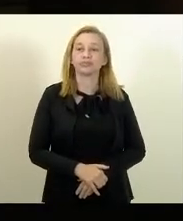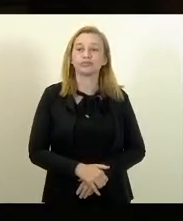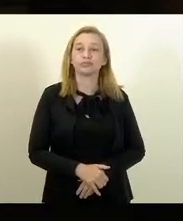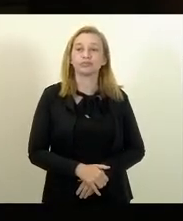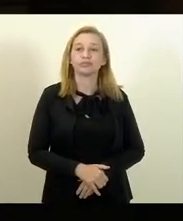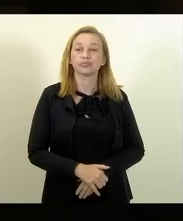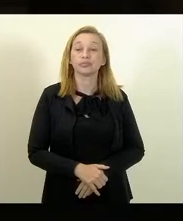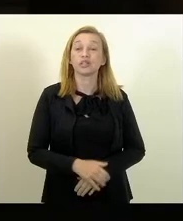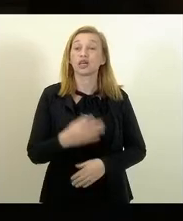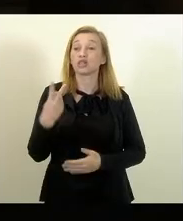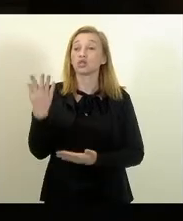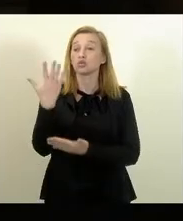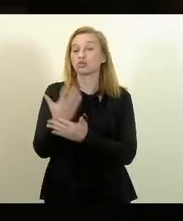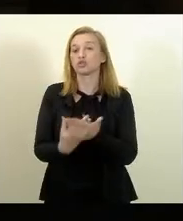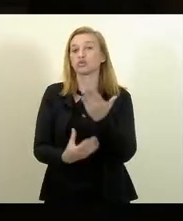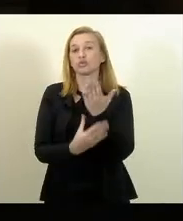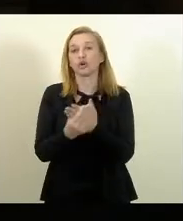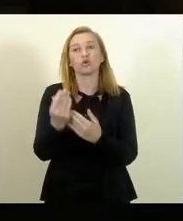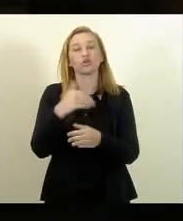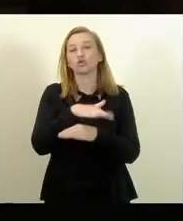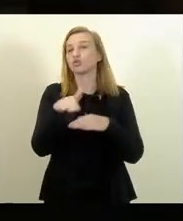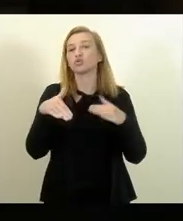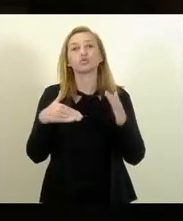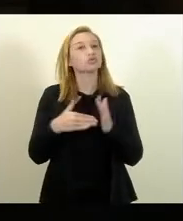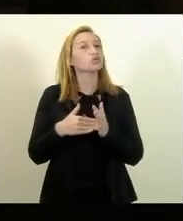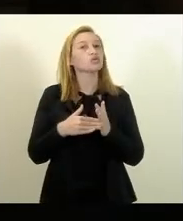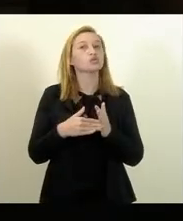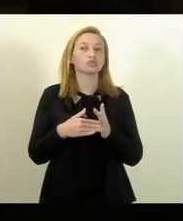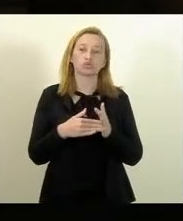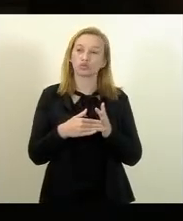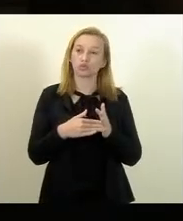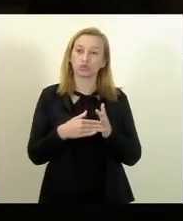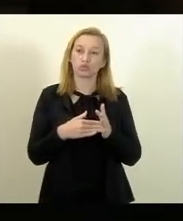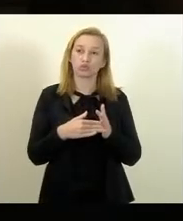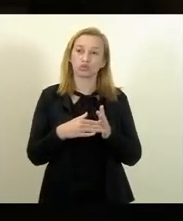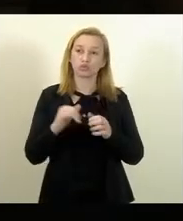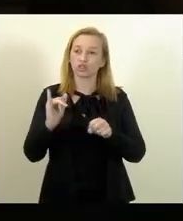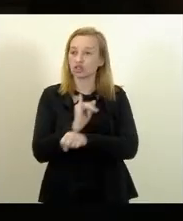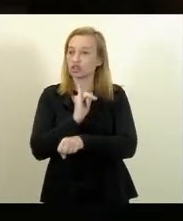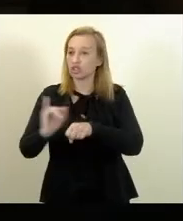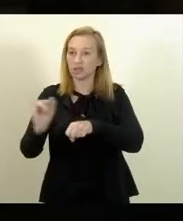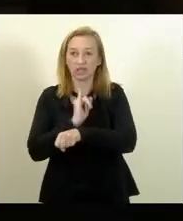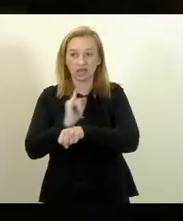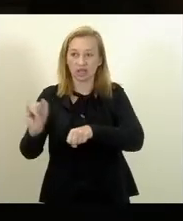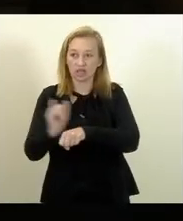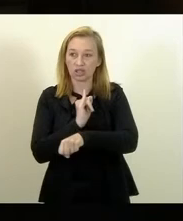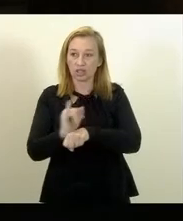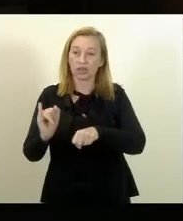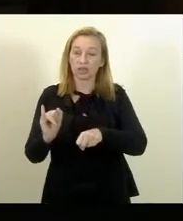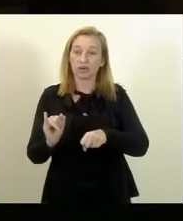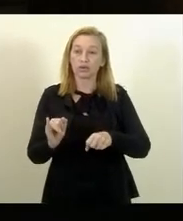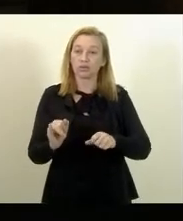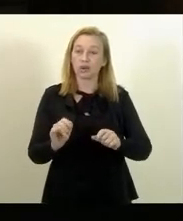suas mãos todas as condições exatamente